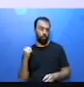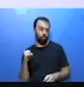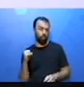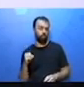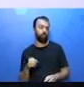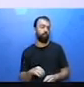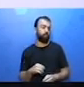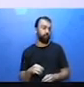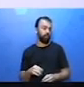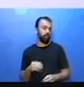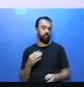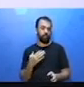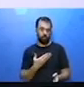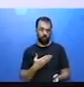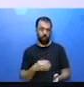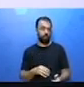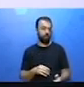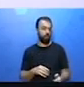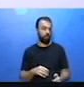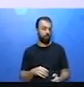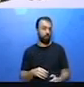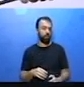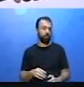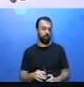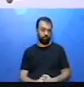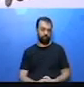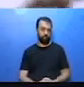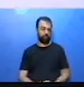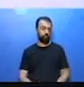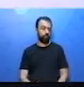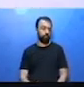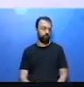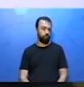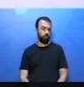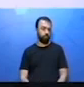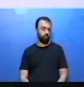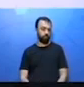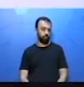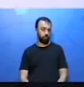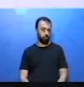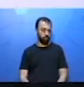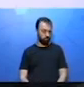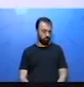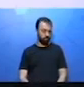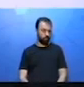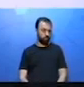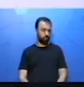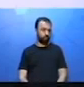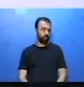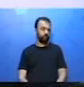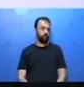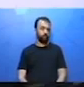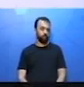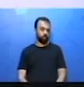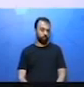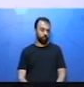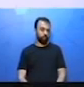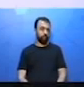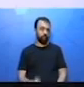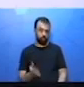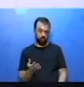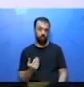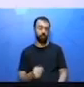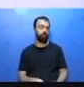5, H, 8 e o 2 embaixo. Esse 2 é da fórmula, não muda. Tá